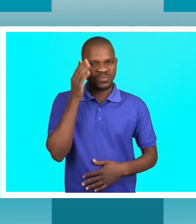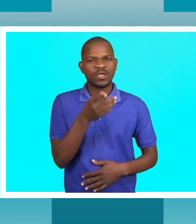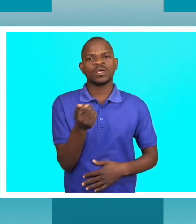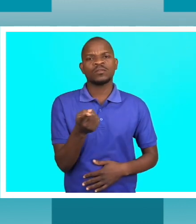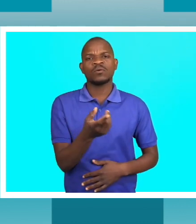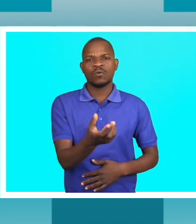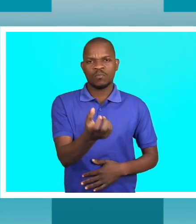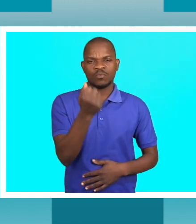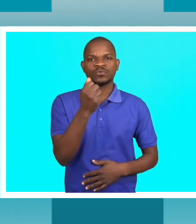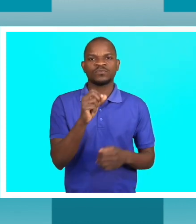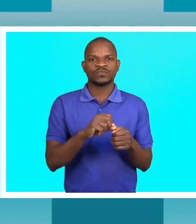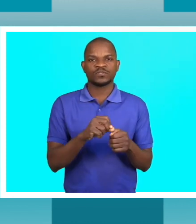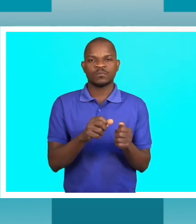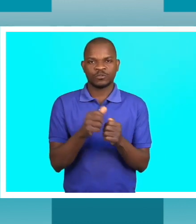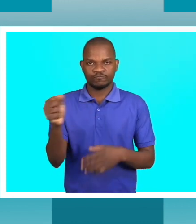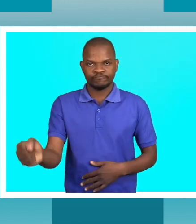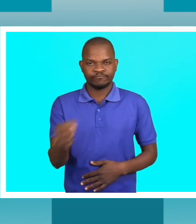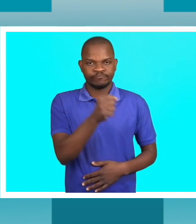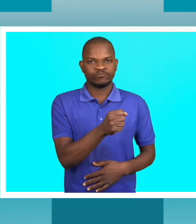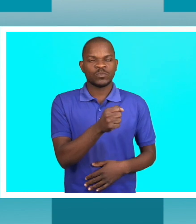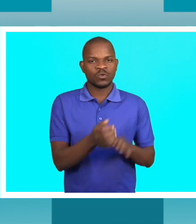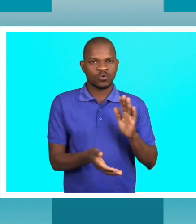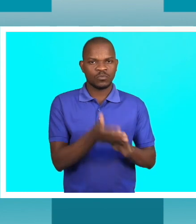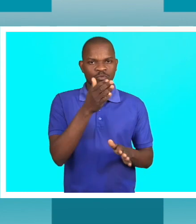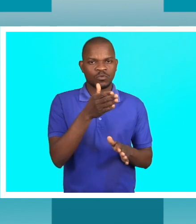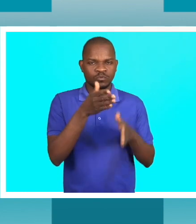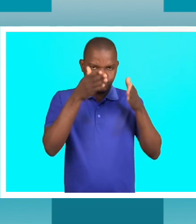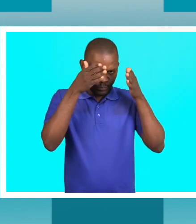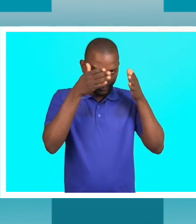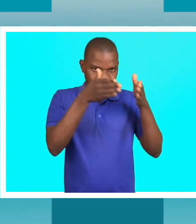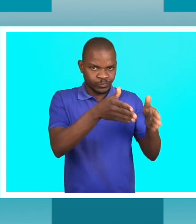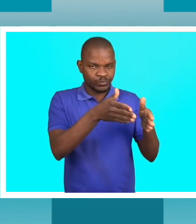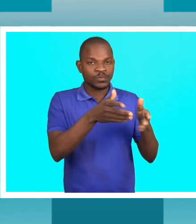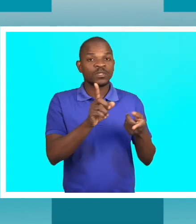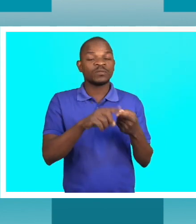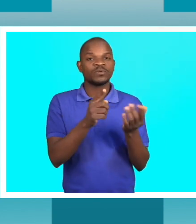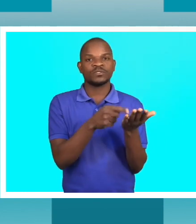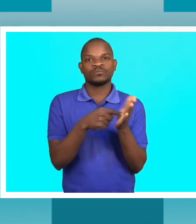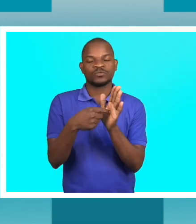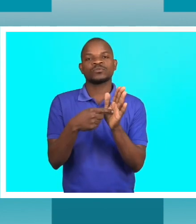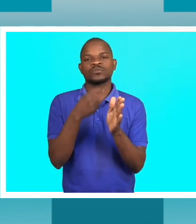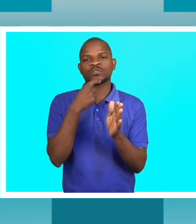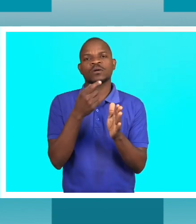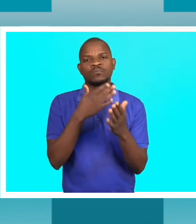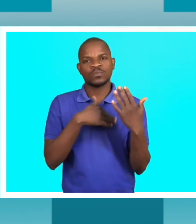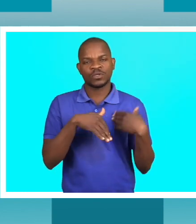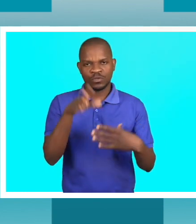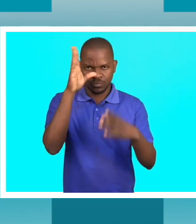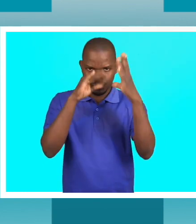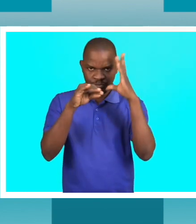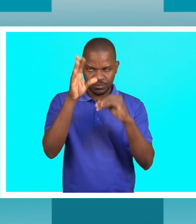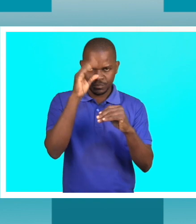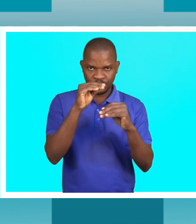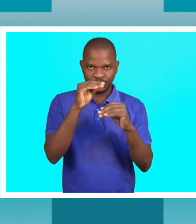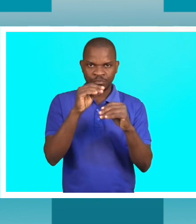desenvolver essas atividades. E ela comportou-se conforme ela mostrou, que queria